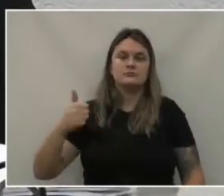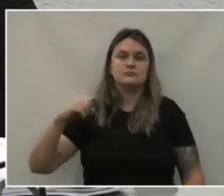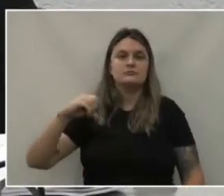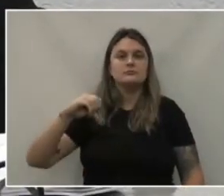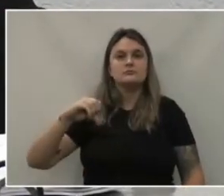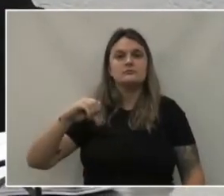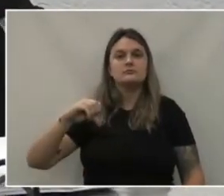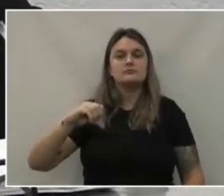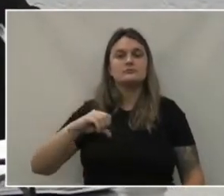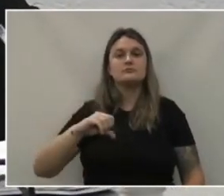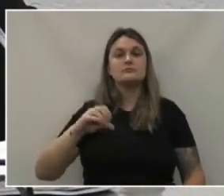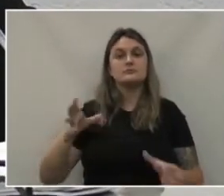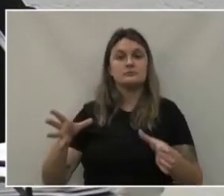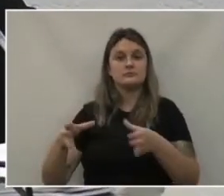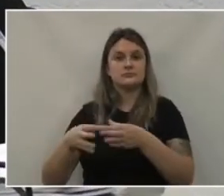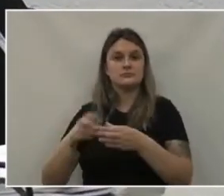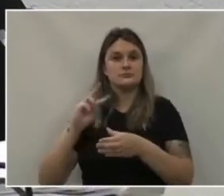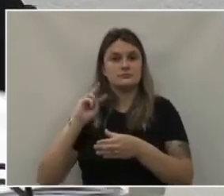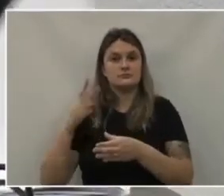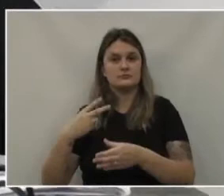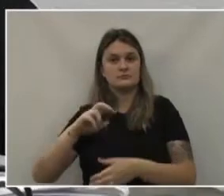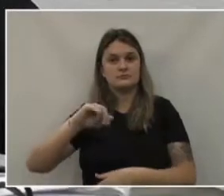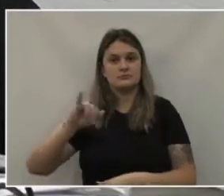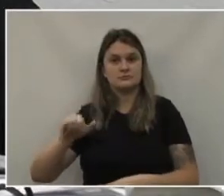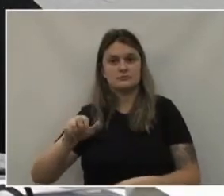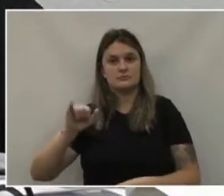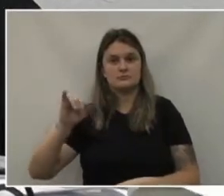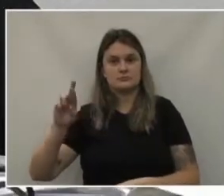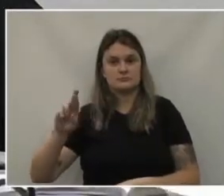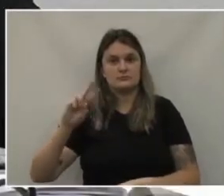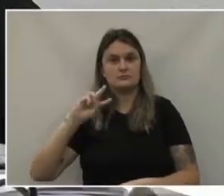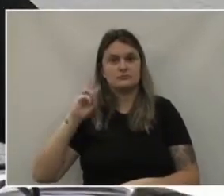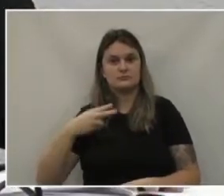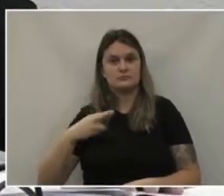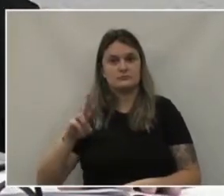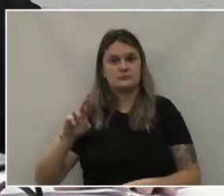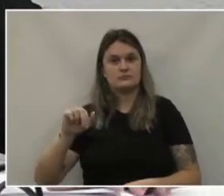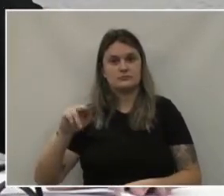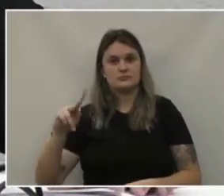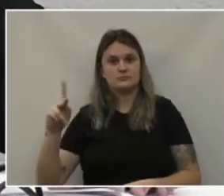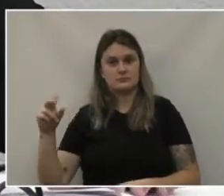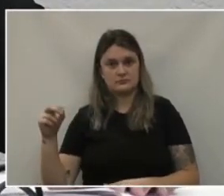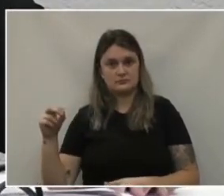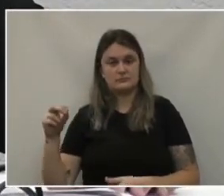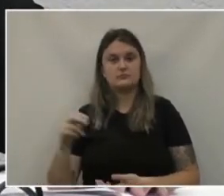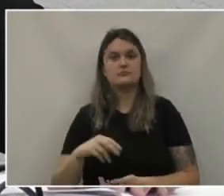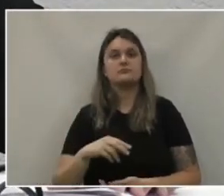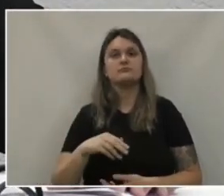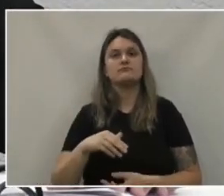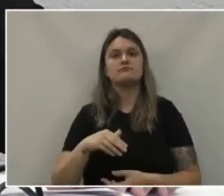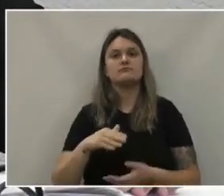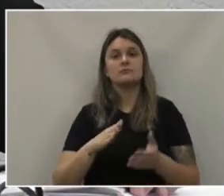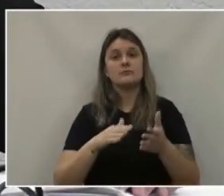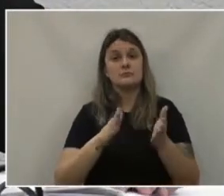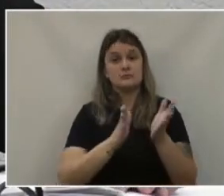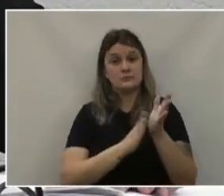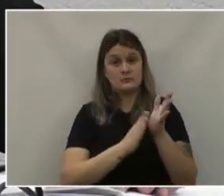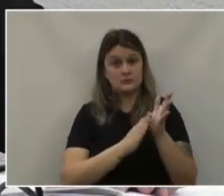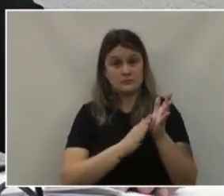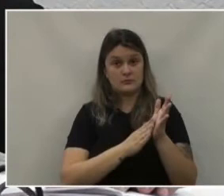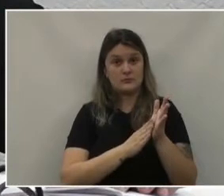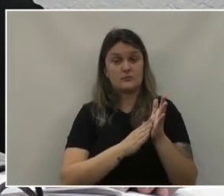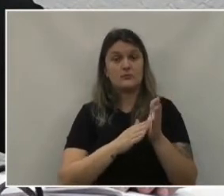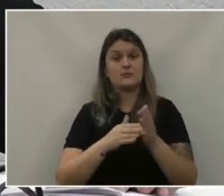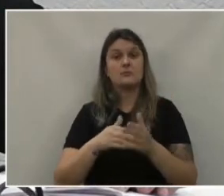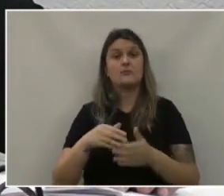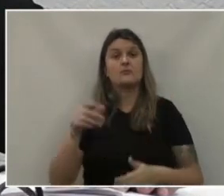54/2019, dos vereadores Jair Brunhago e Valdecir José Rático. Um voto de aplausos ao